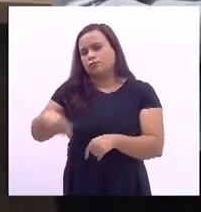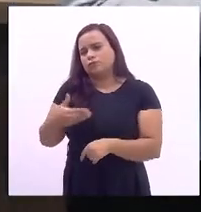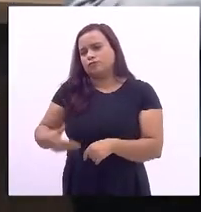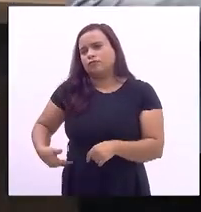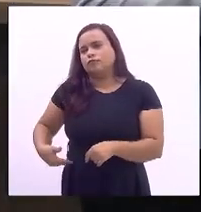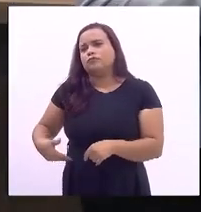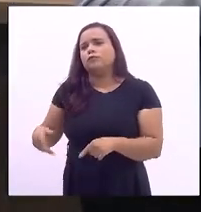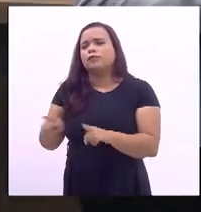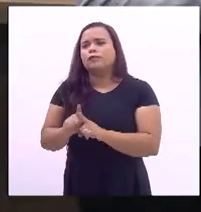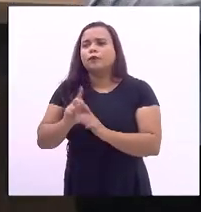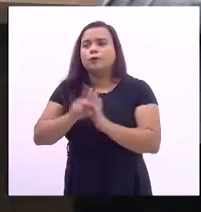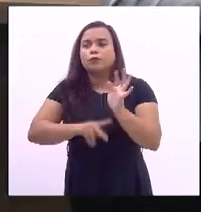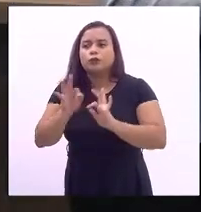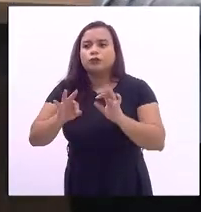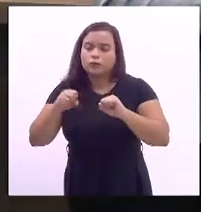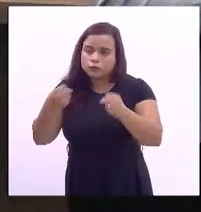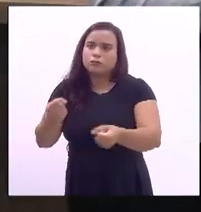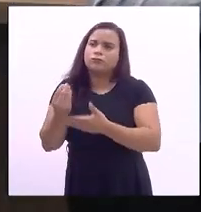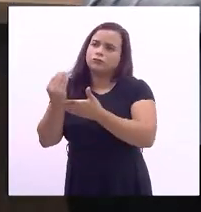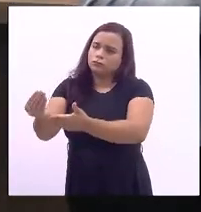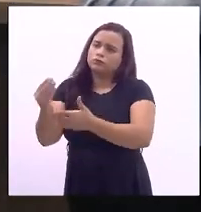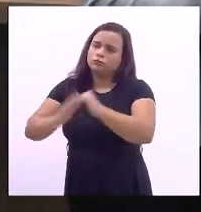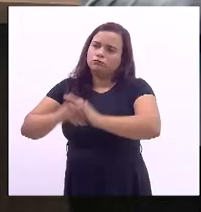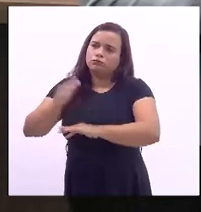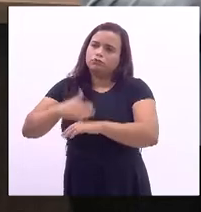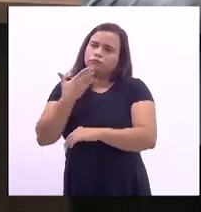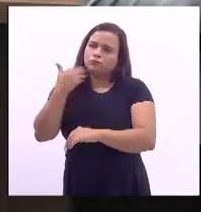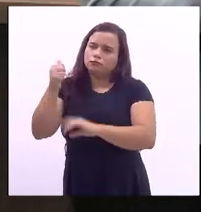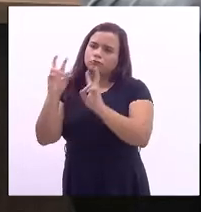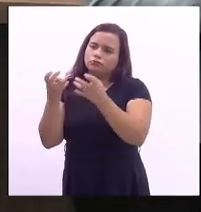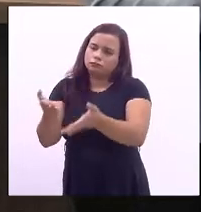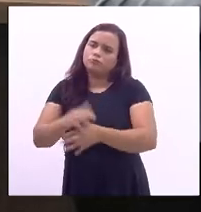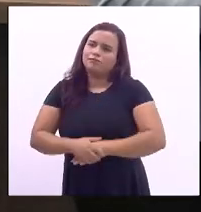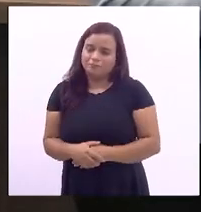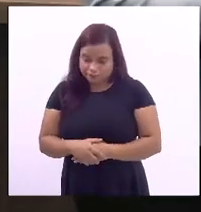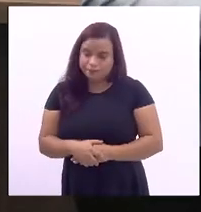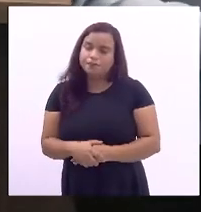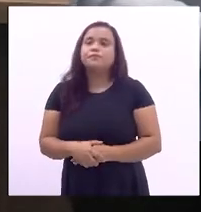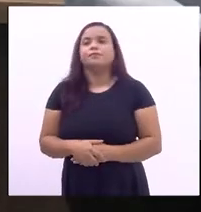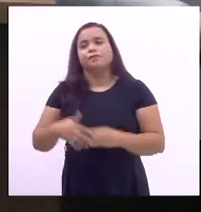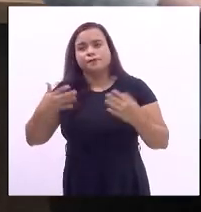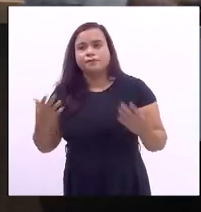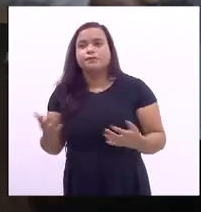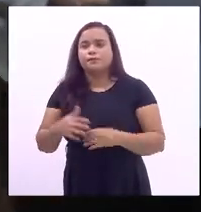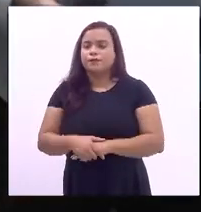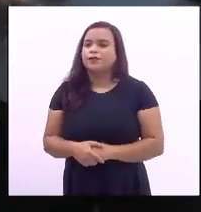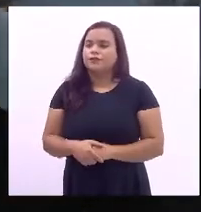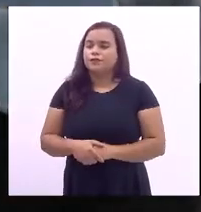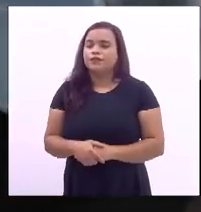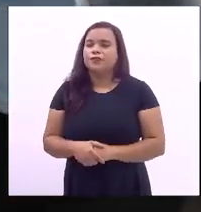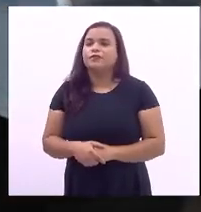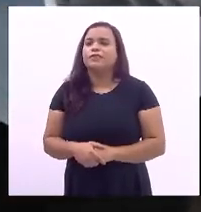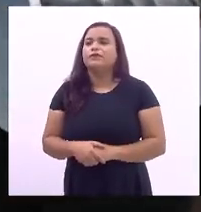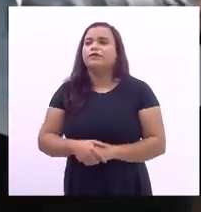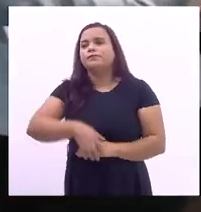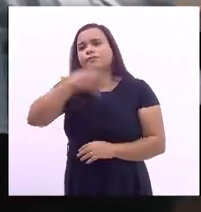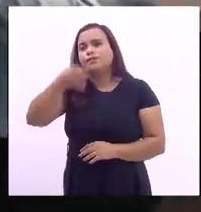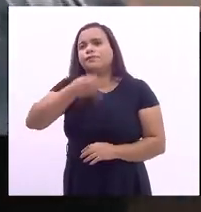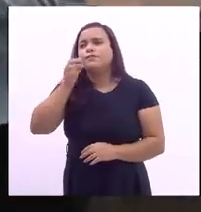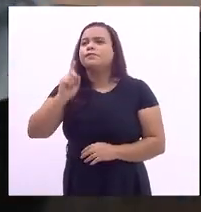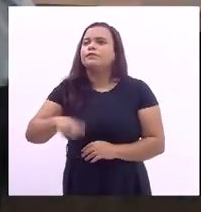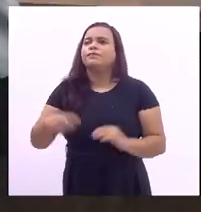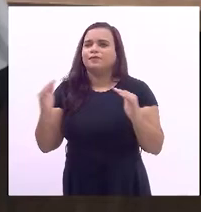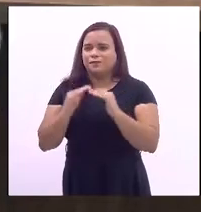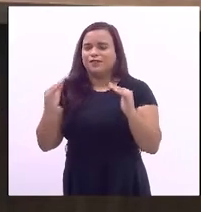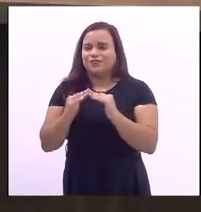e o projeto busca aprimorar essa questão então é o parecer é